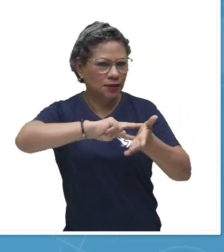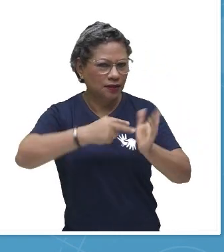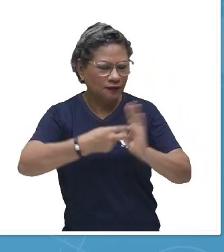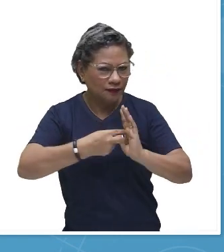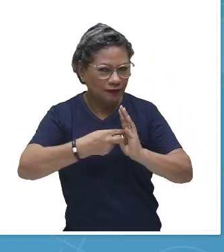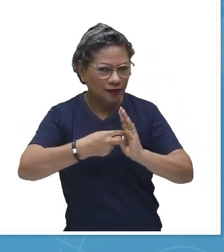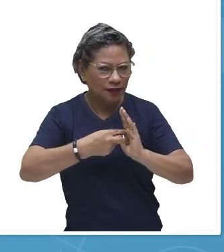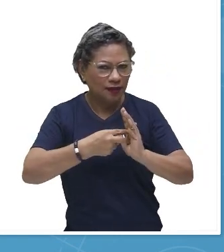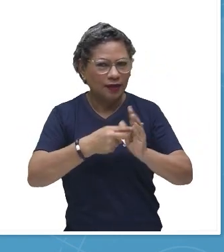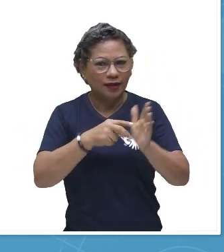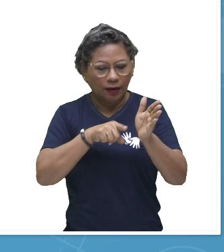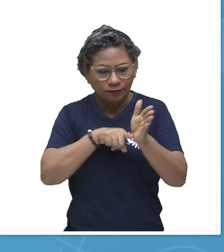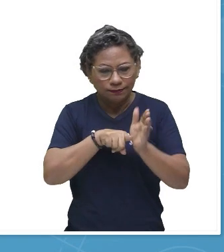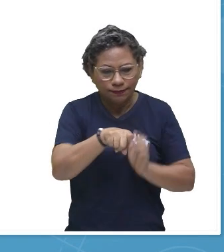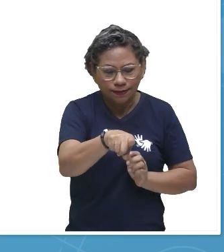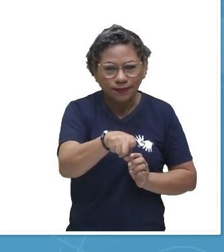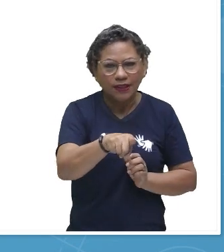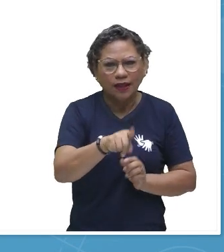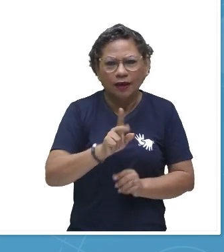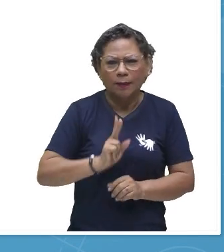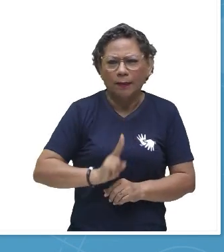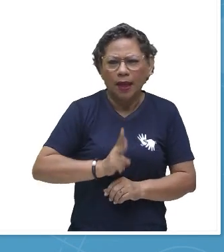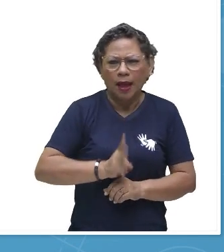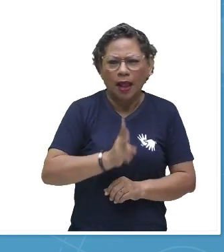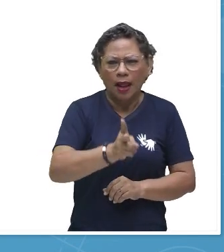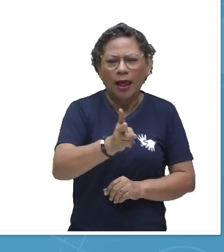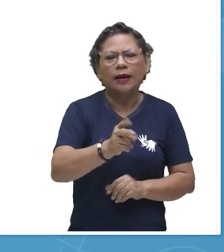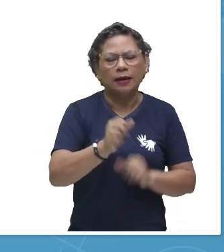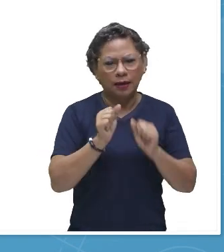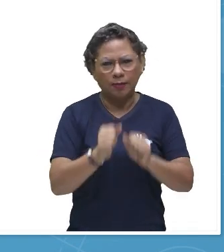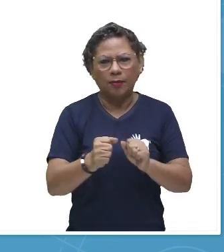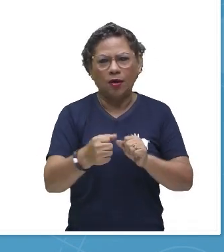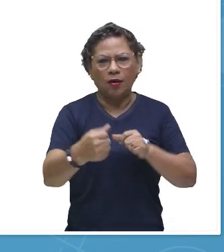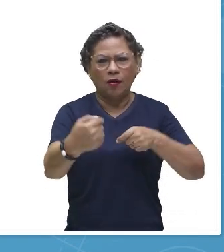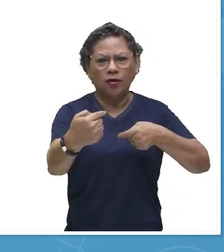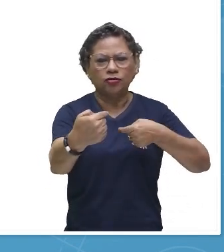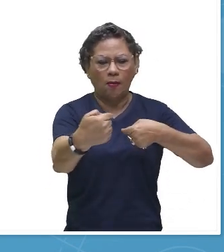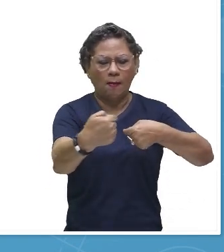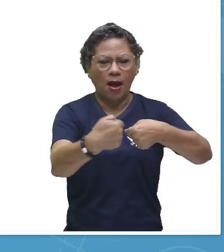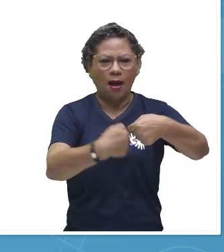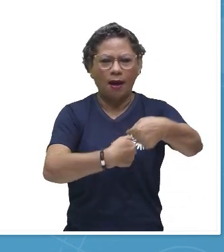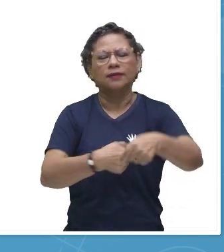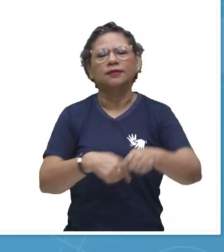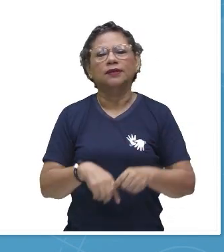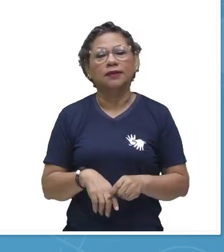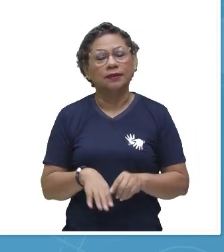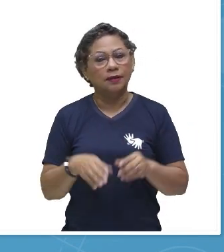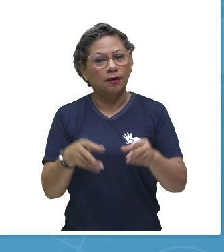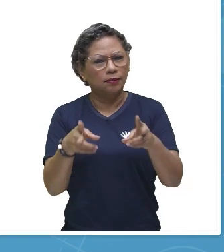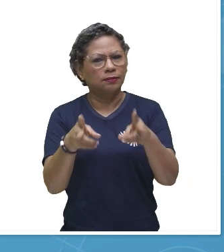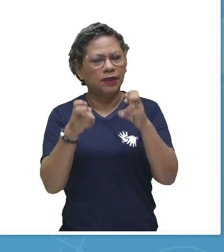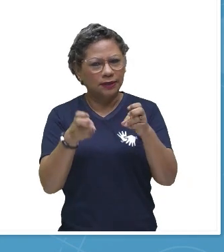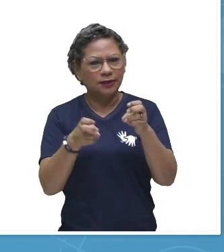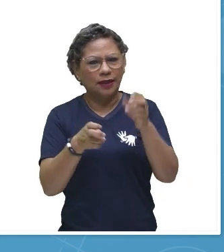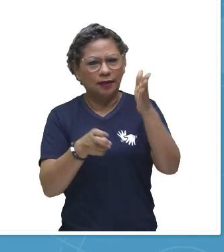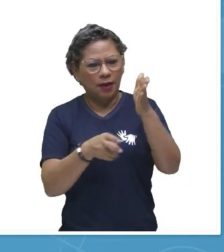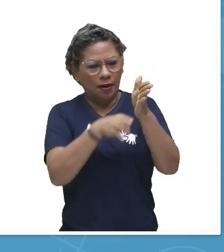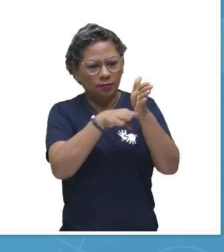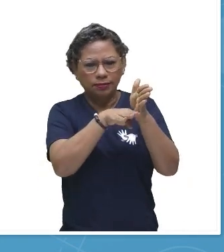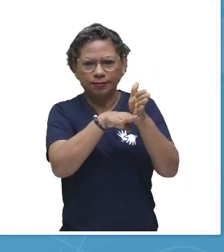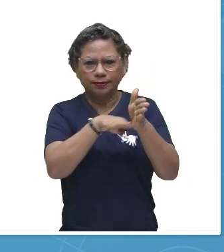essa reta, ela continua nos dois sentidos. Então, a divisão aí dessas duas paredes